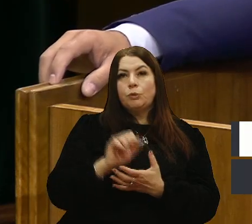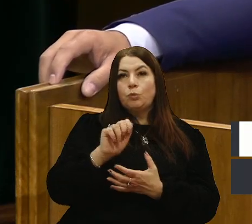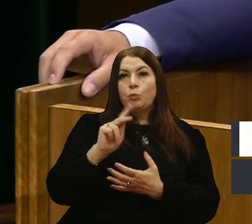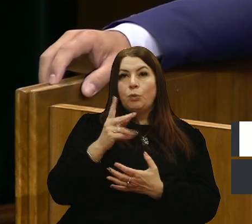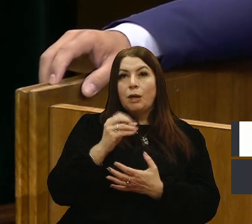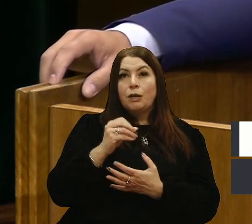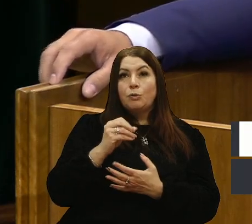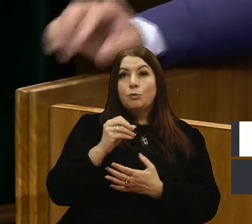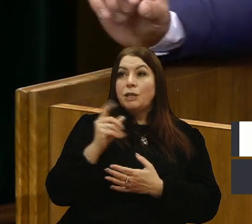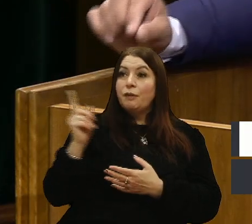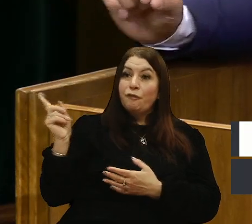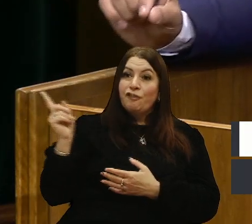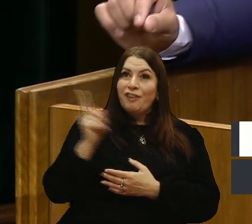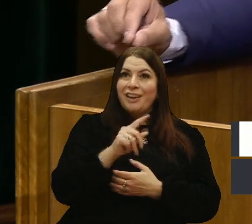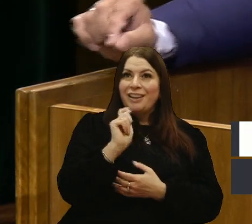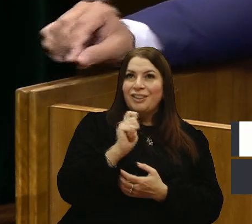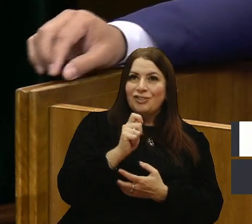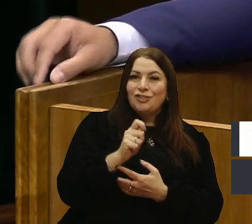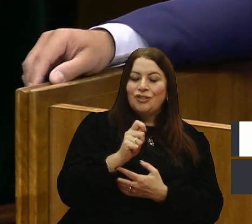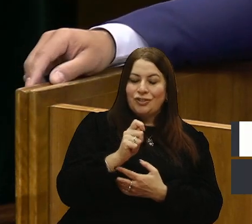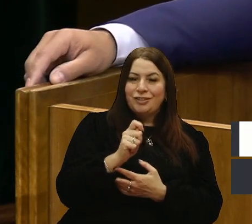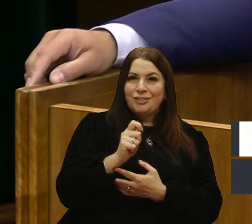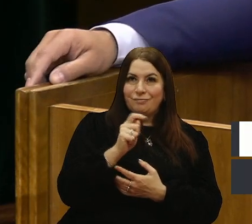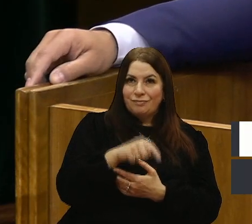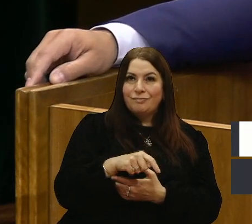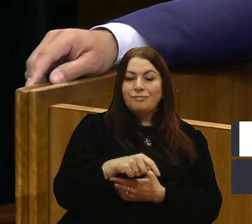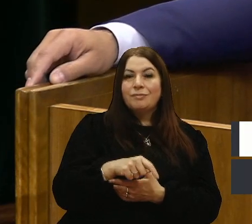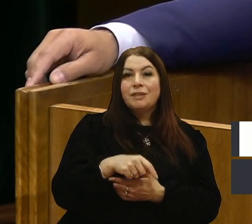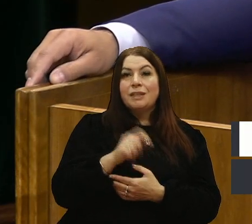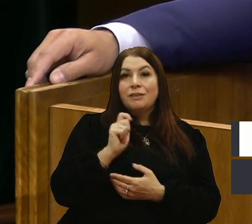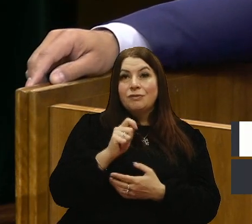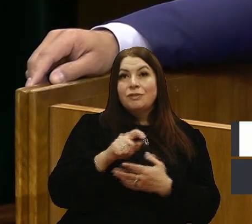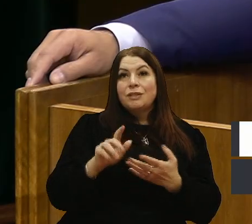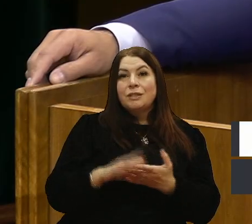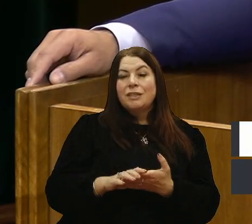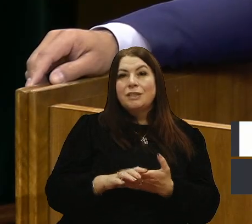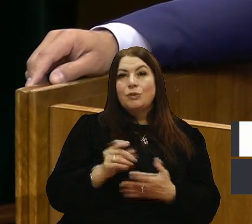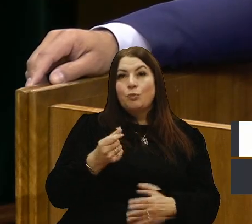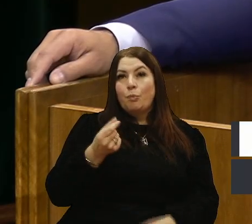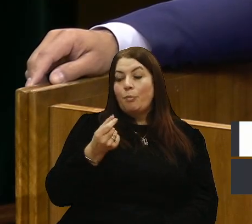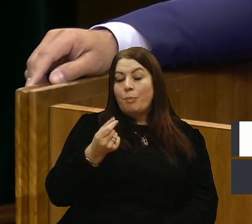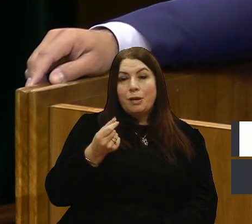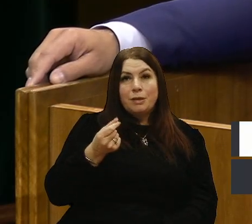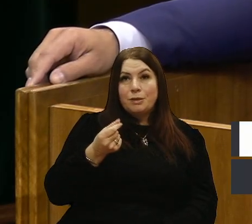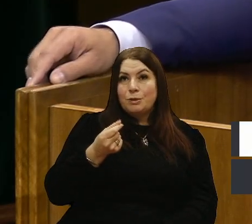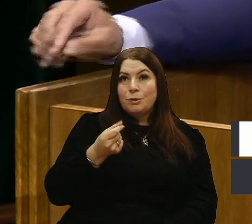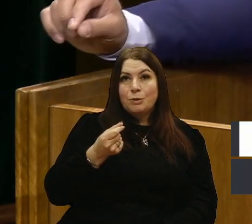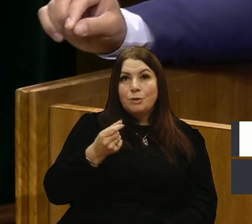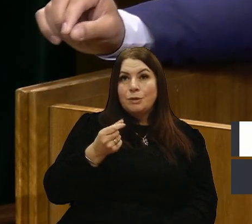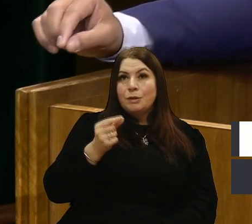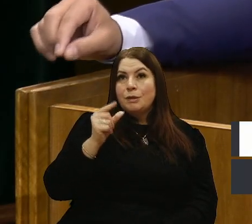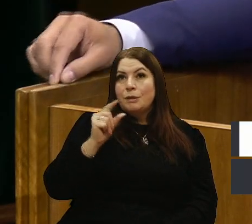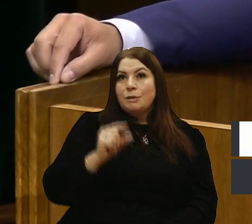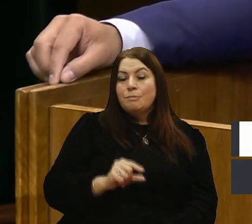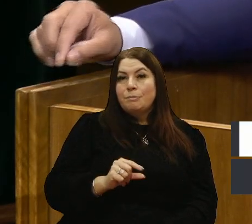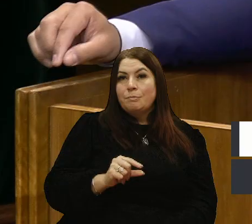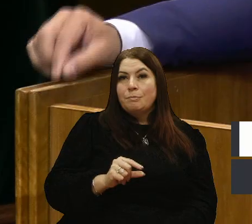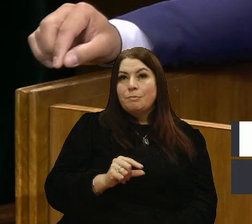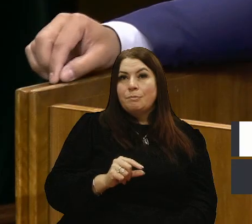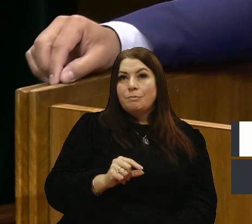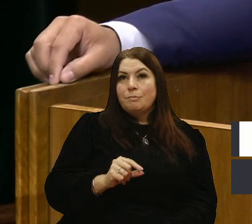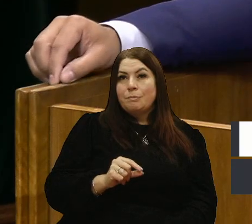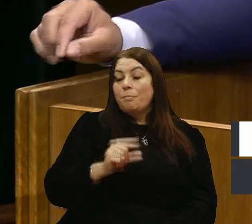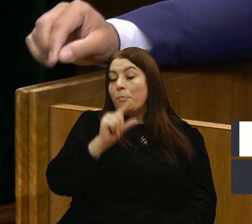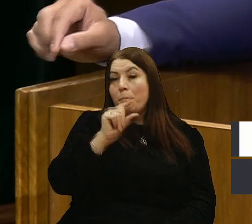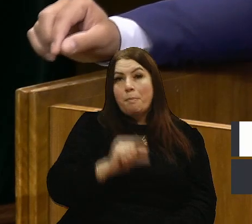Argentina. Esse alho que está vindo da Argentina, colegas, ele está vindo com um preço abaixo, né,